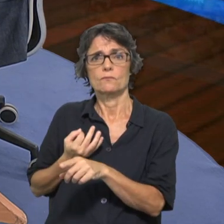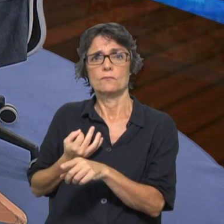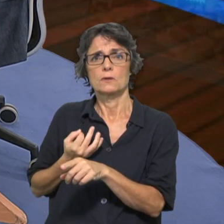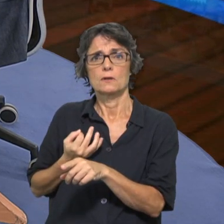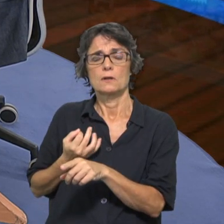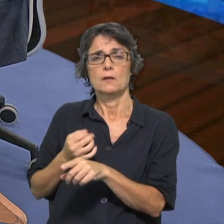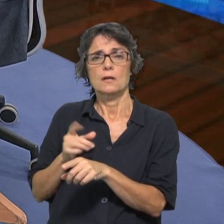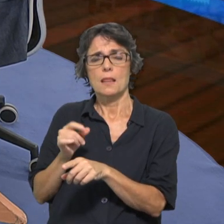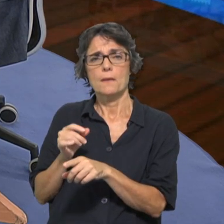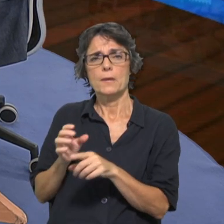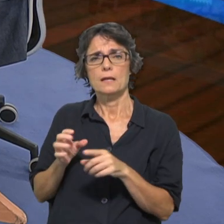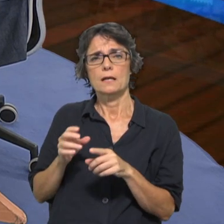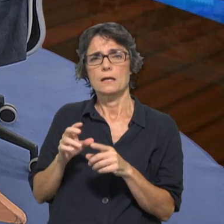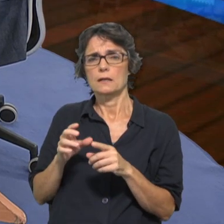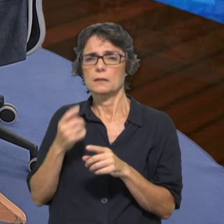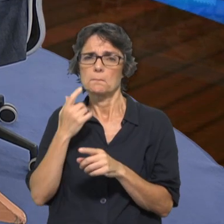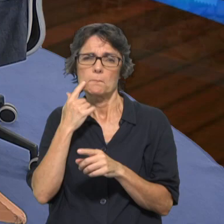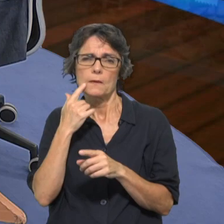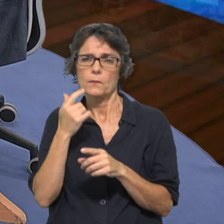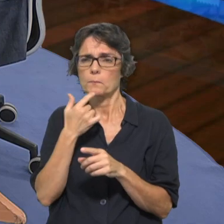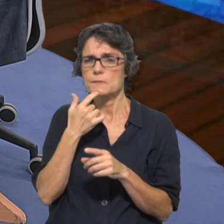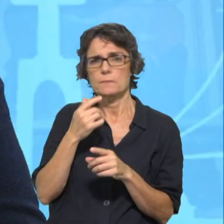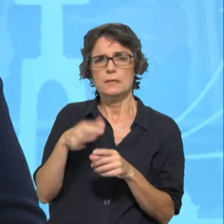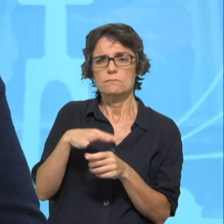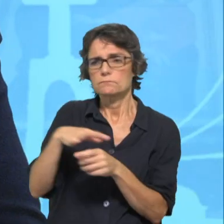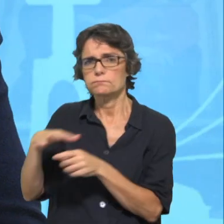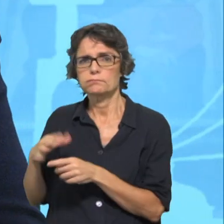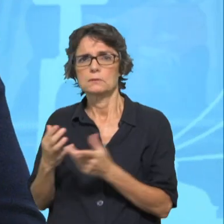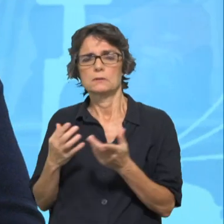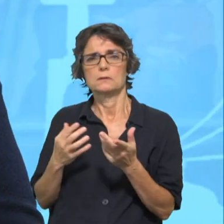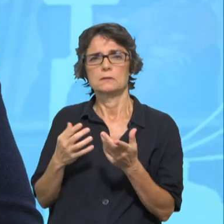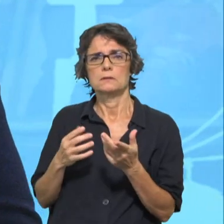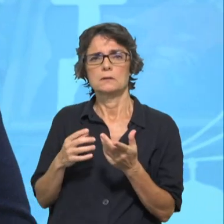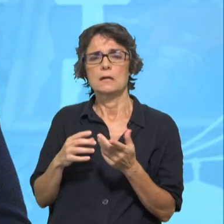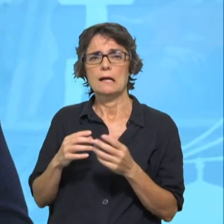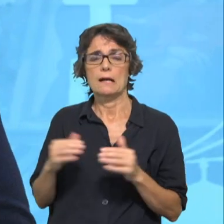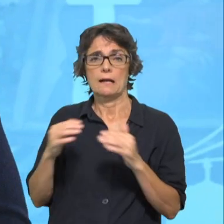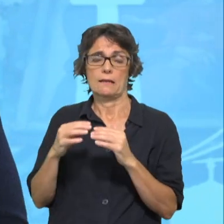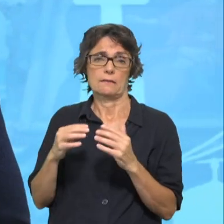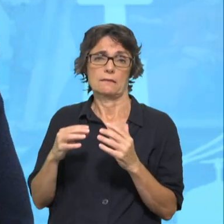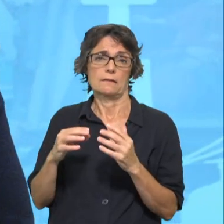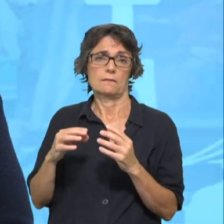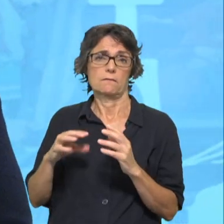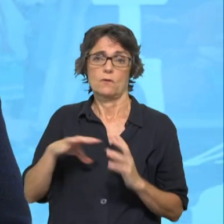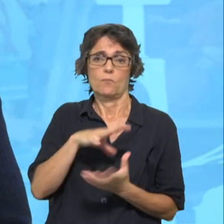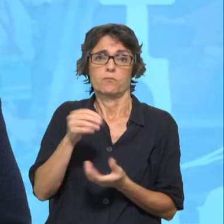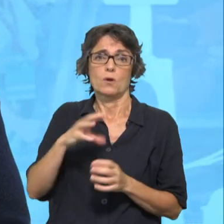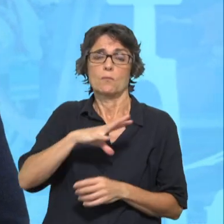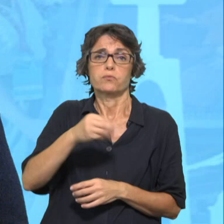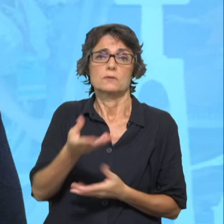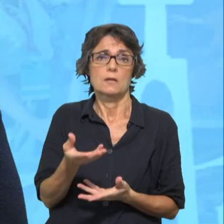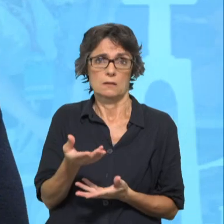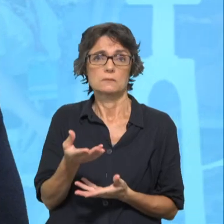das diferentes comunidades e nos 5 continentes. Portanto, um aspecto que eu acho